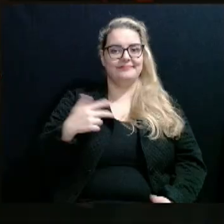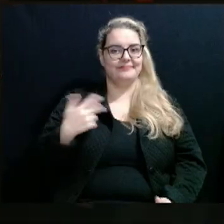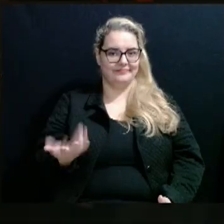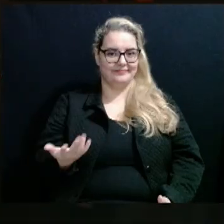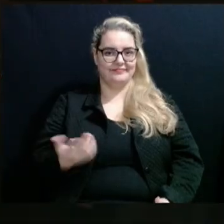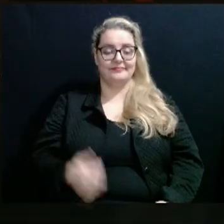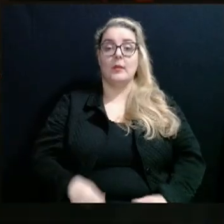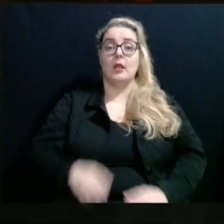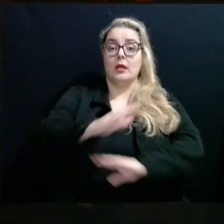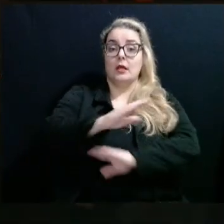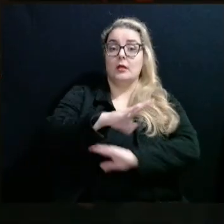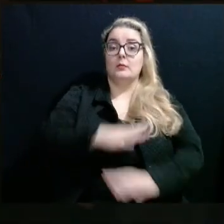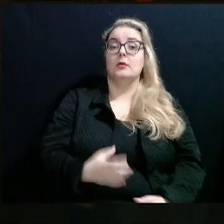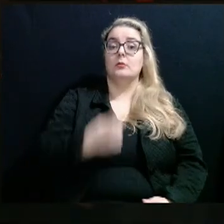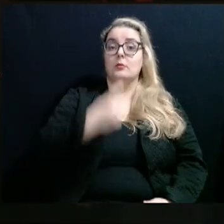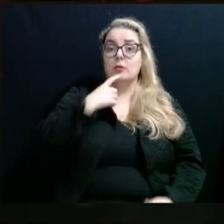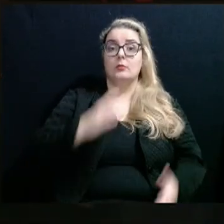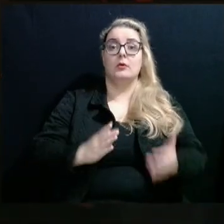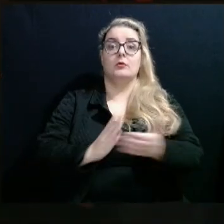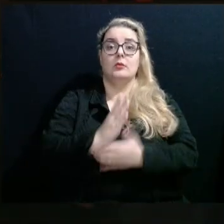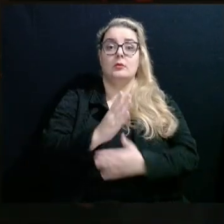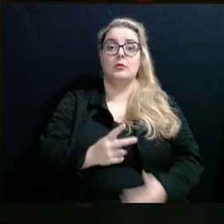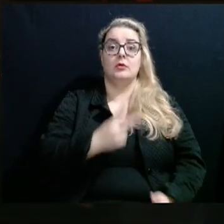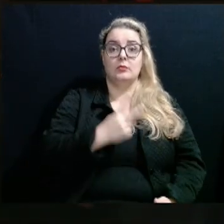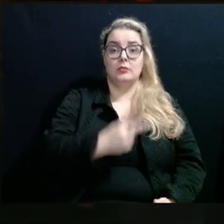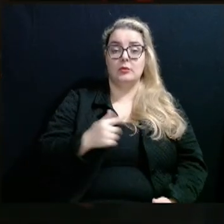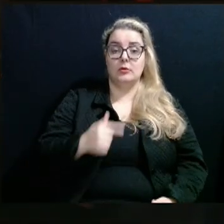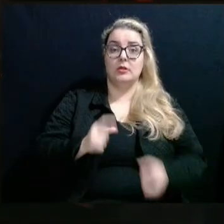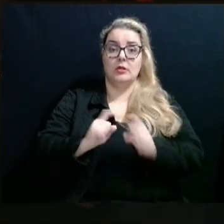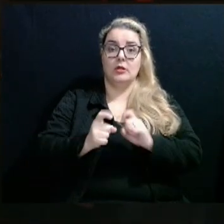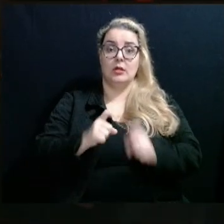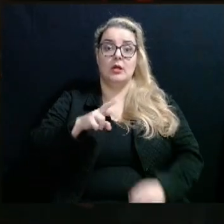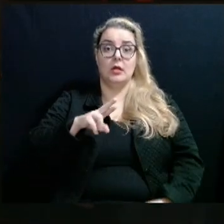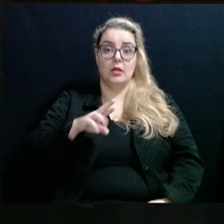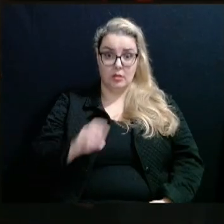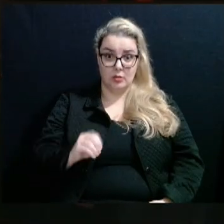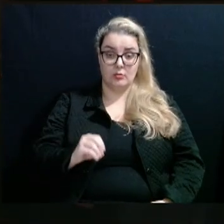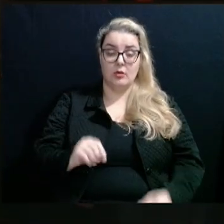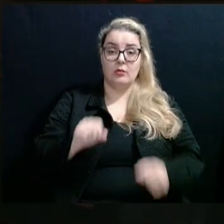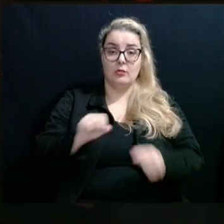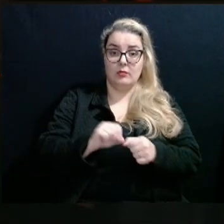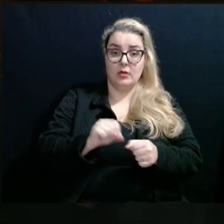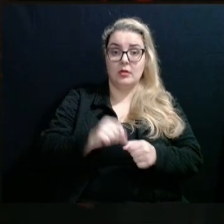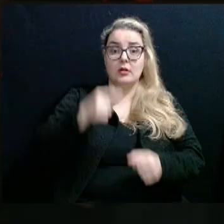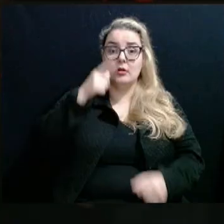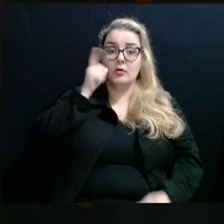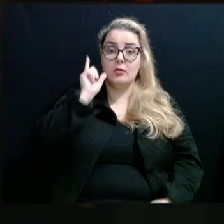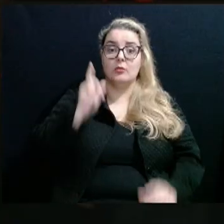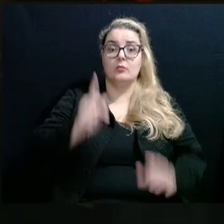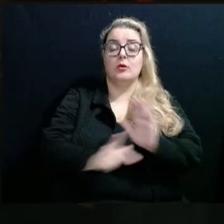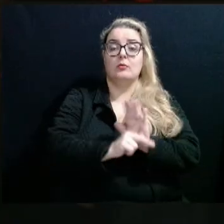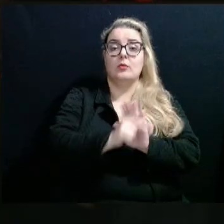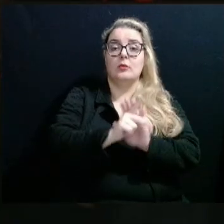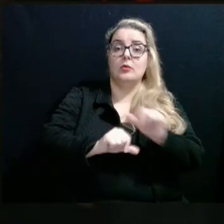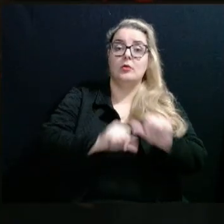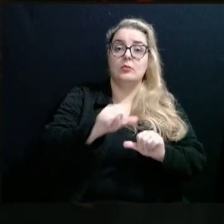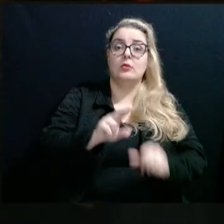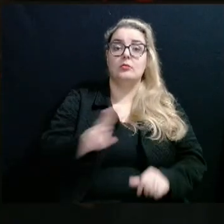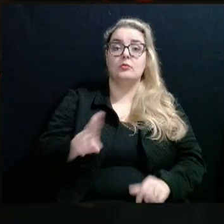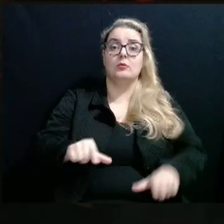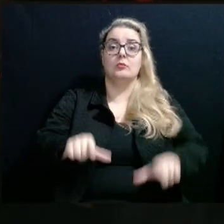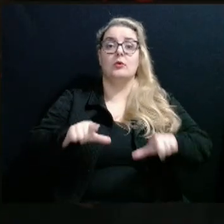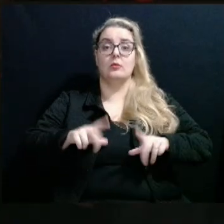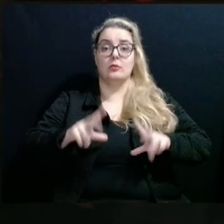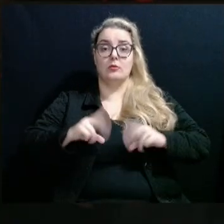Campinas aprovou durante a 27ª reunião ordinária realizada ontem projetos que alteram o nome do diploma de mérito